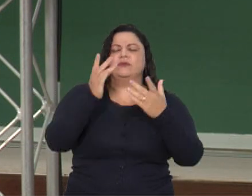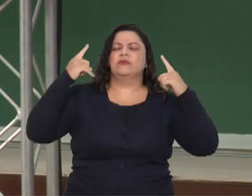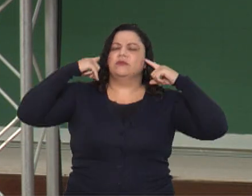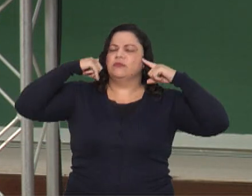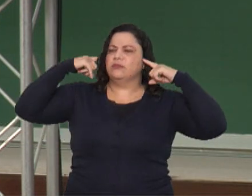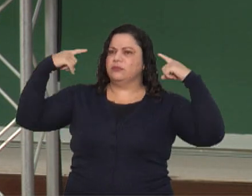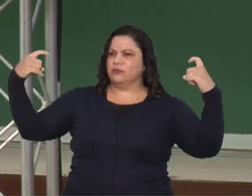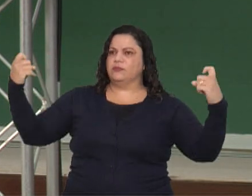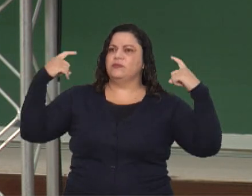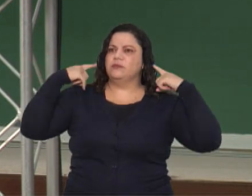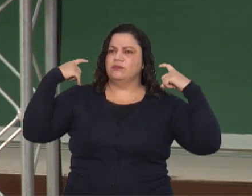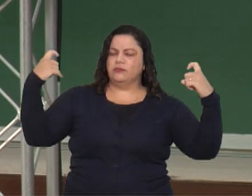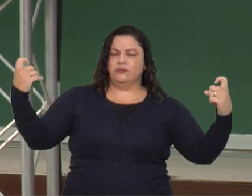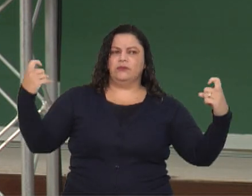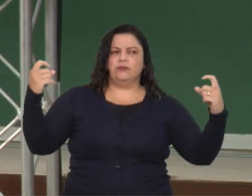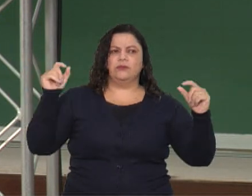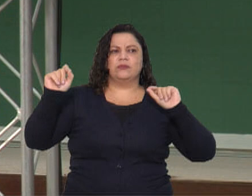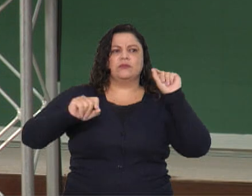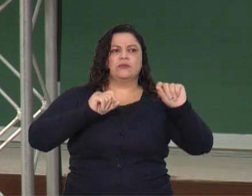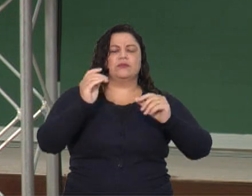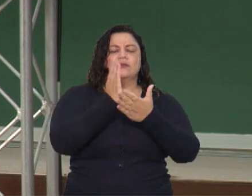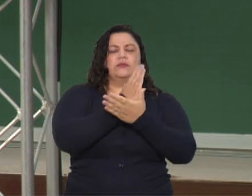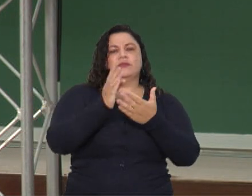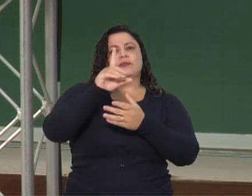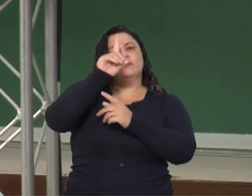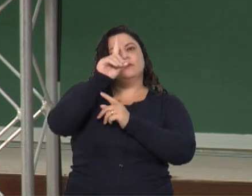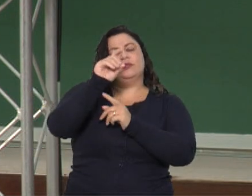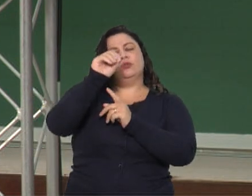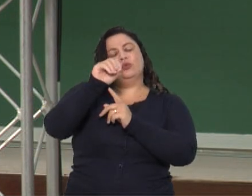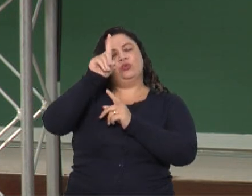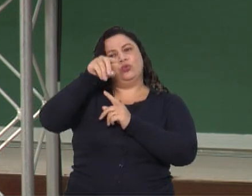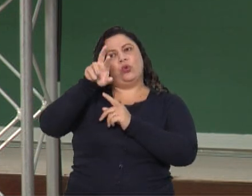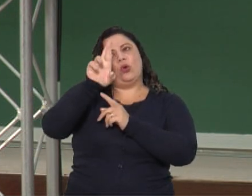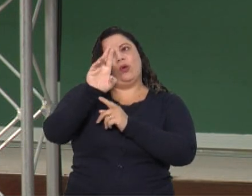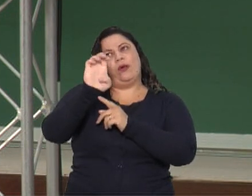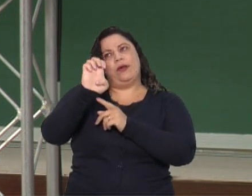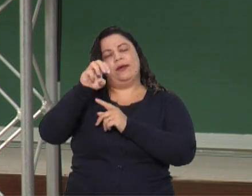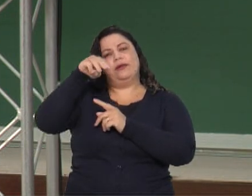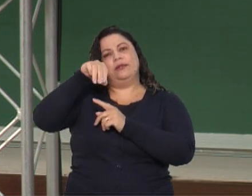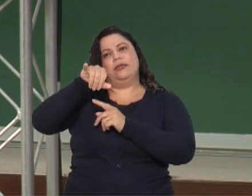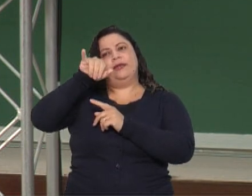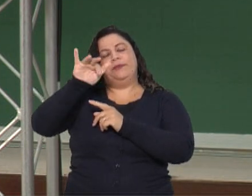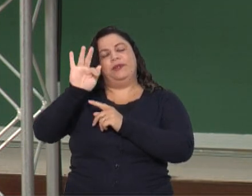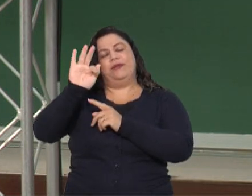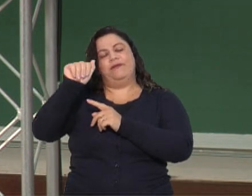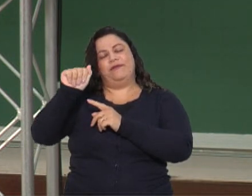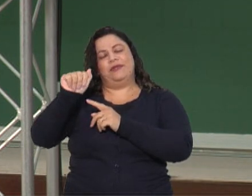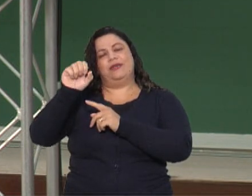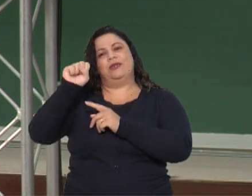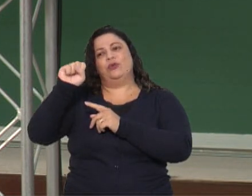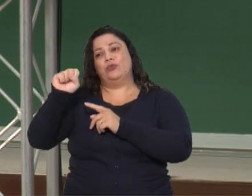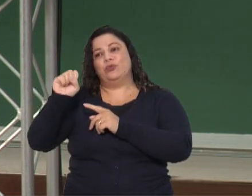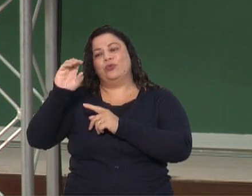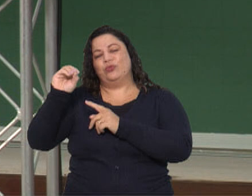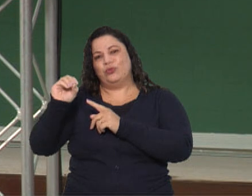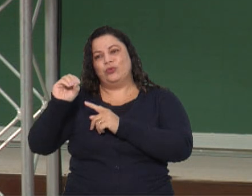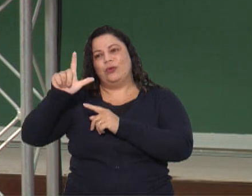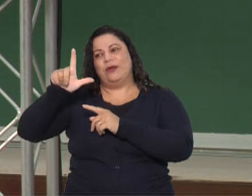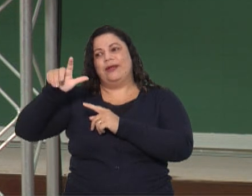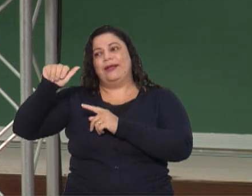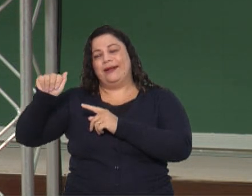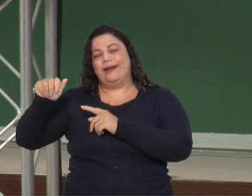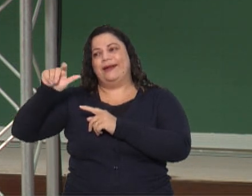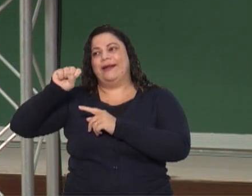básicos. Então, seria dó, ré, mi, fá, sol, lá, si.